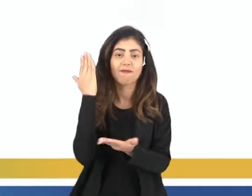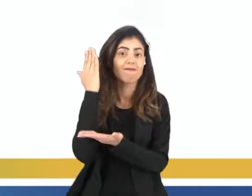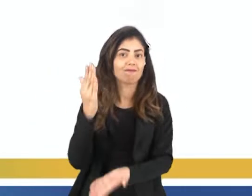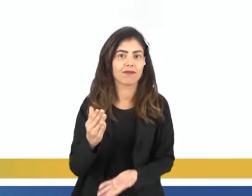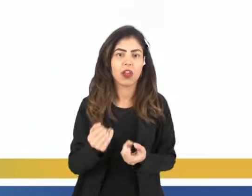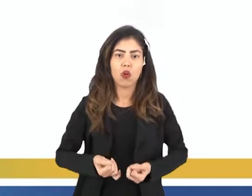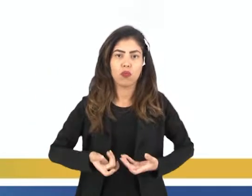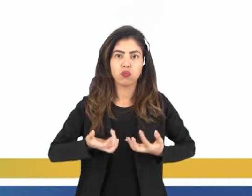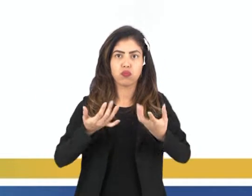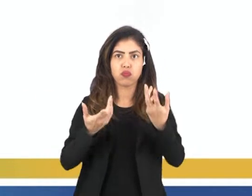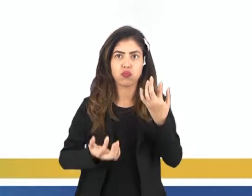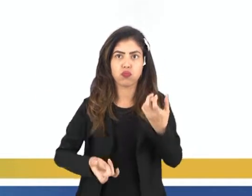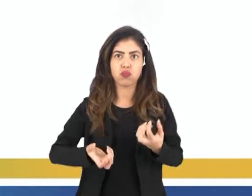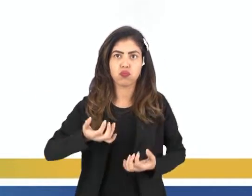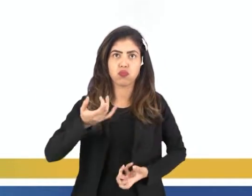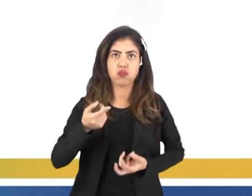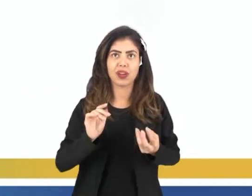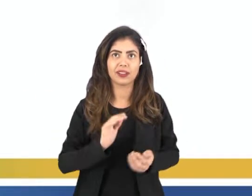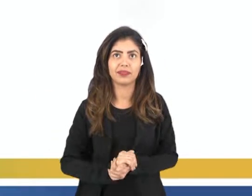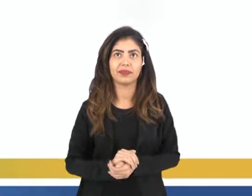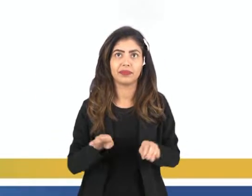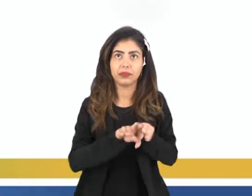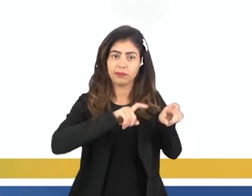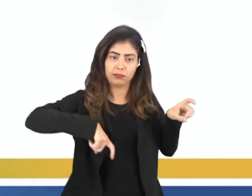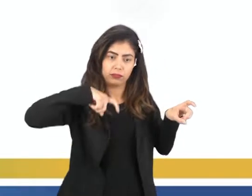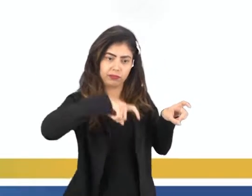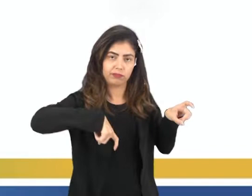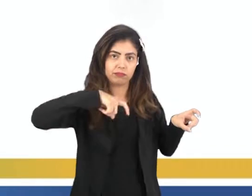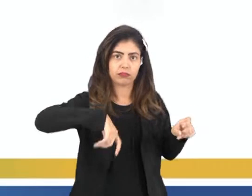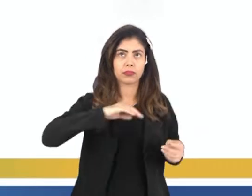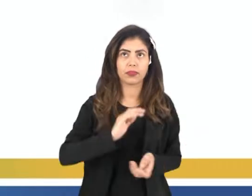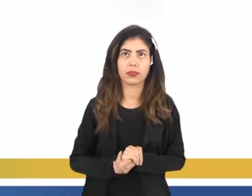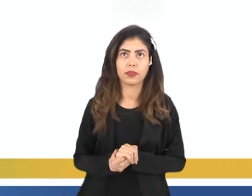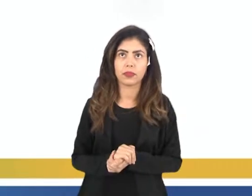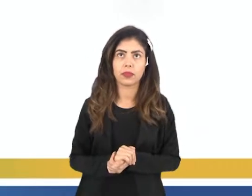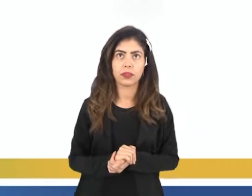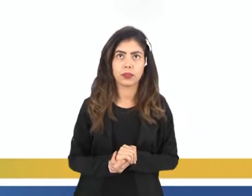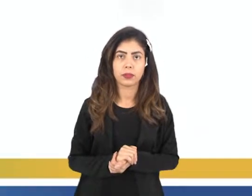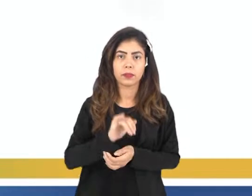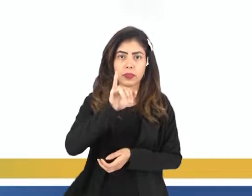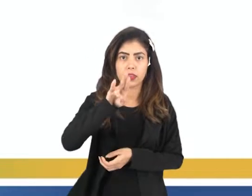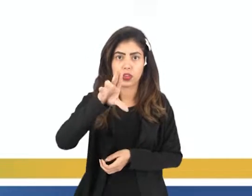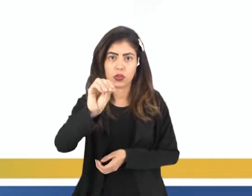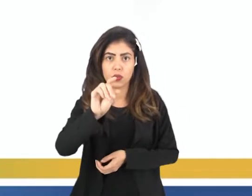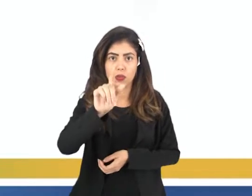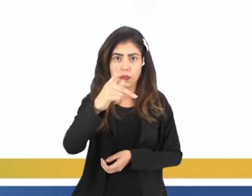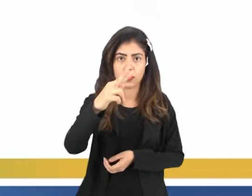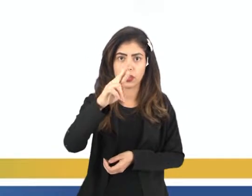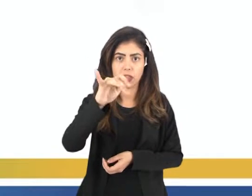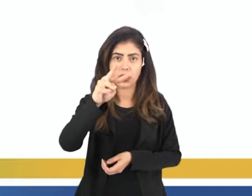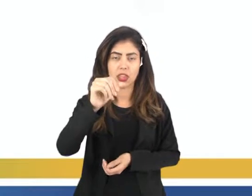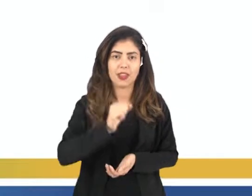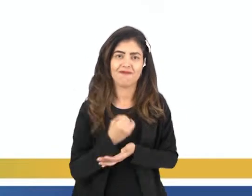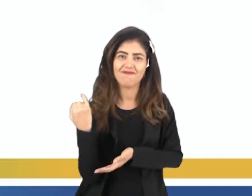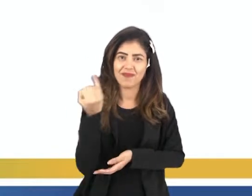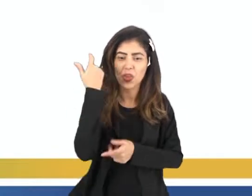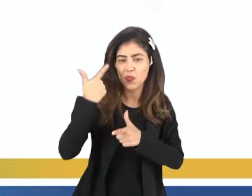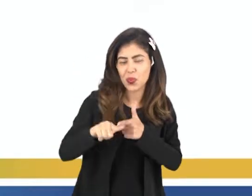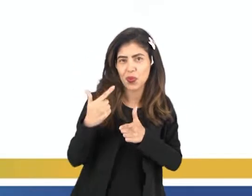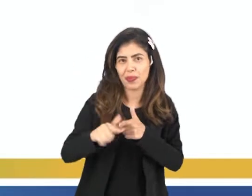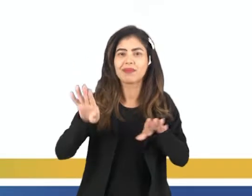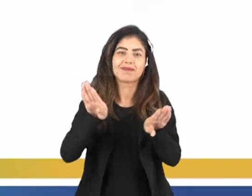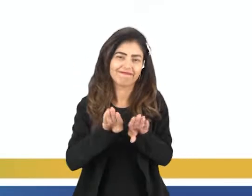queimadas, a garimpagem, o agropastoreio e a biopirataria representam os principais